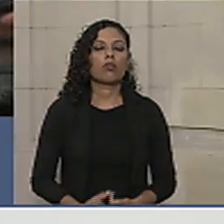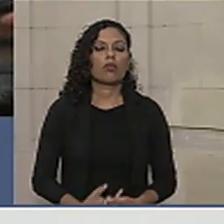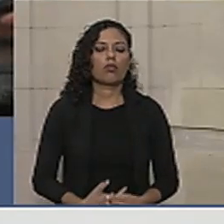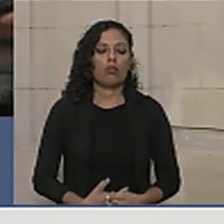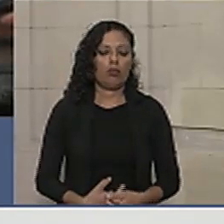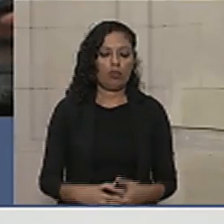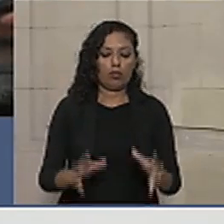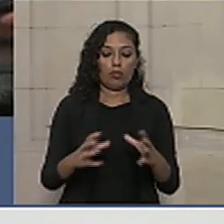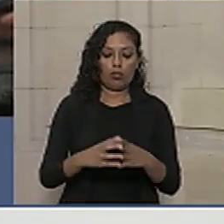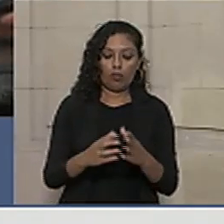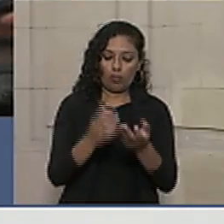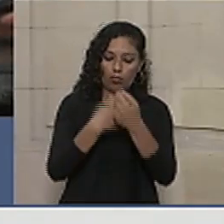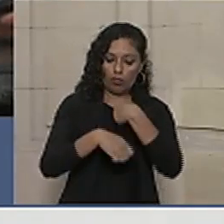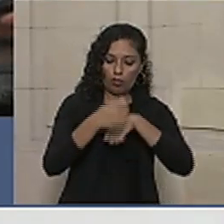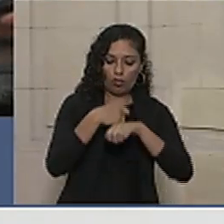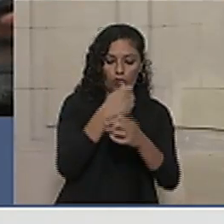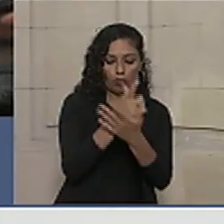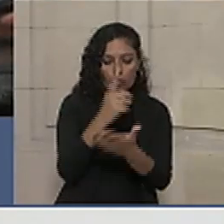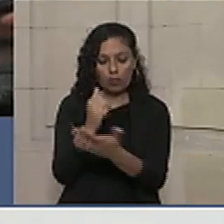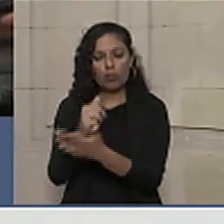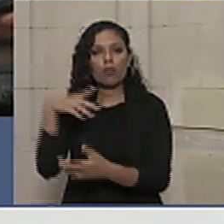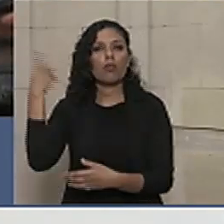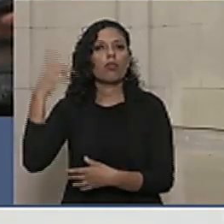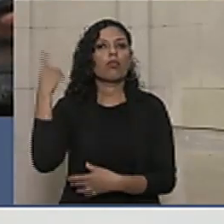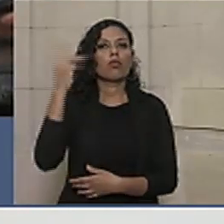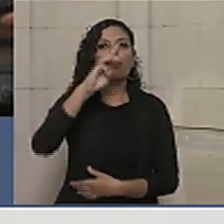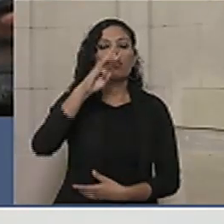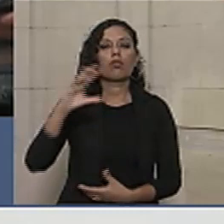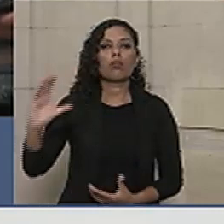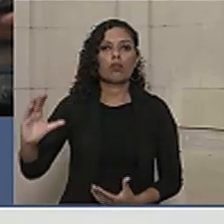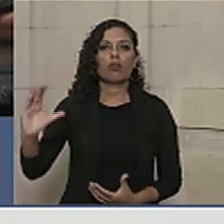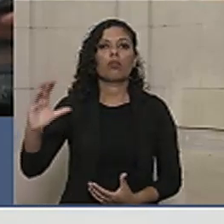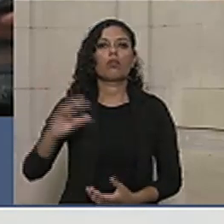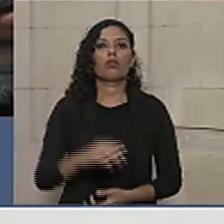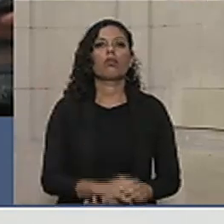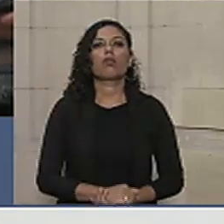Pela Comissão de Economia, Indústria e Comércio, deputado Valdec Carneiro.